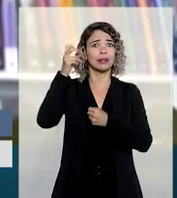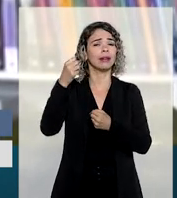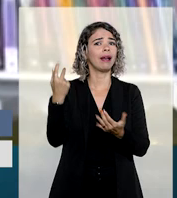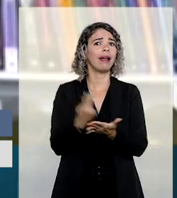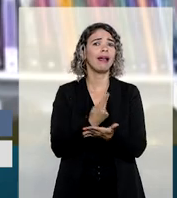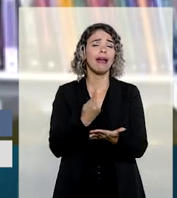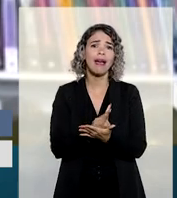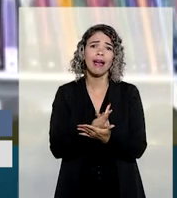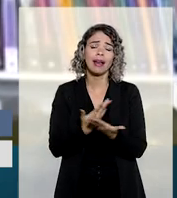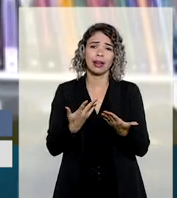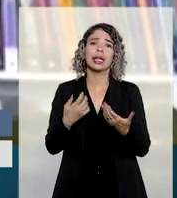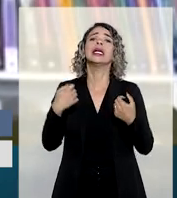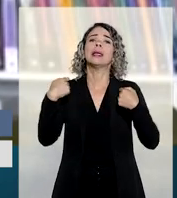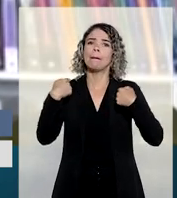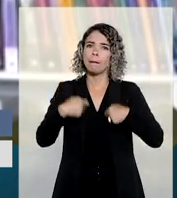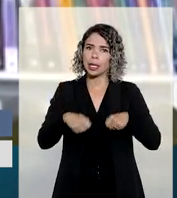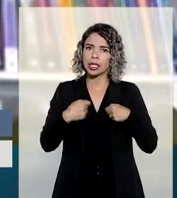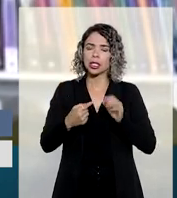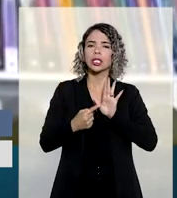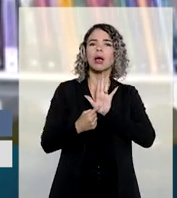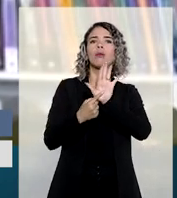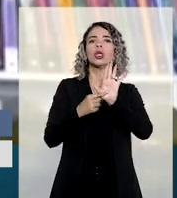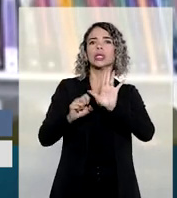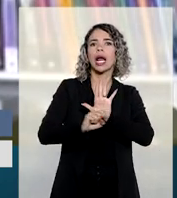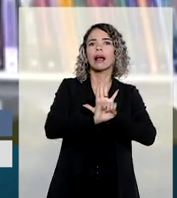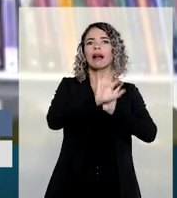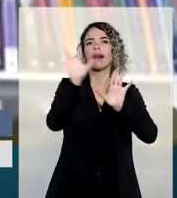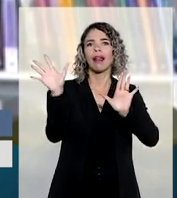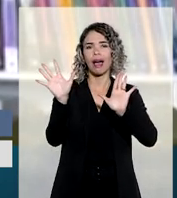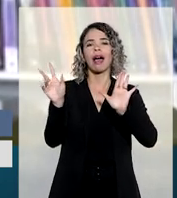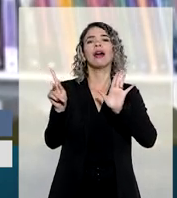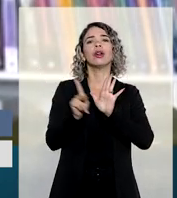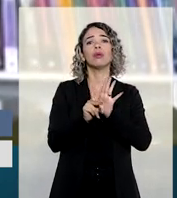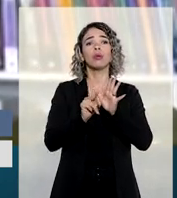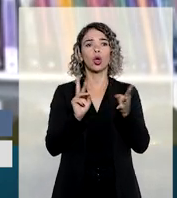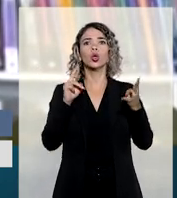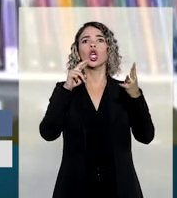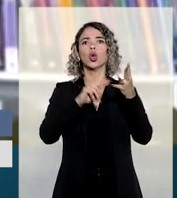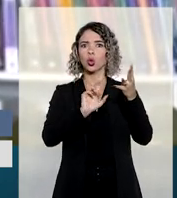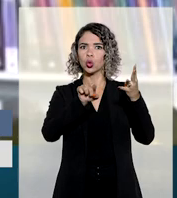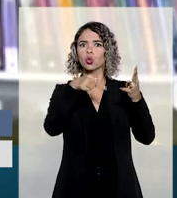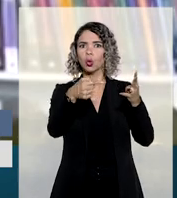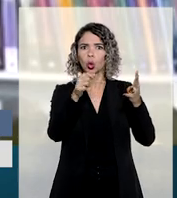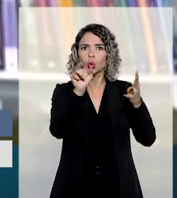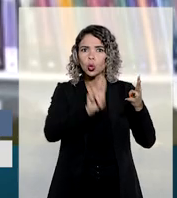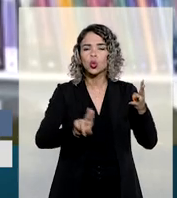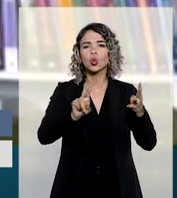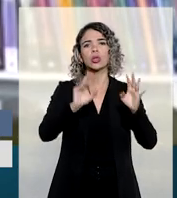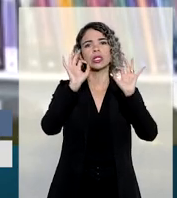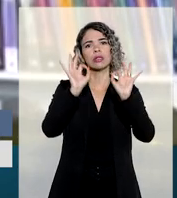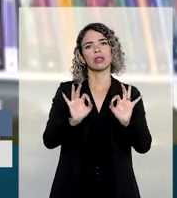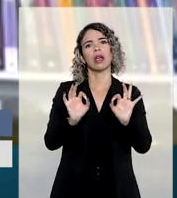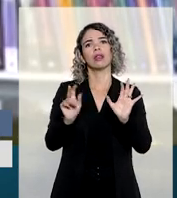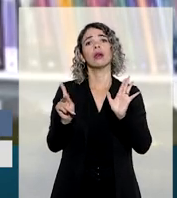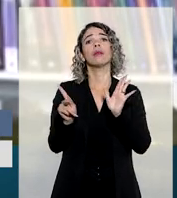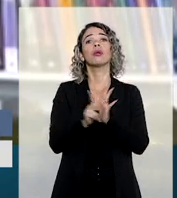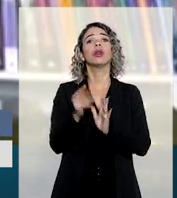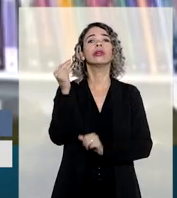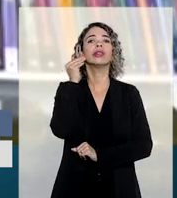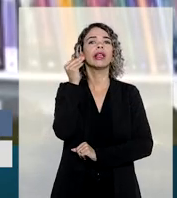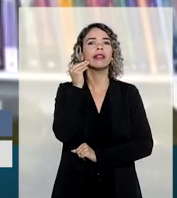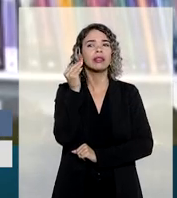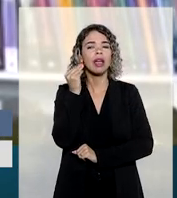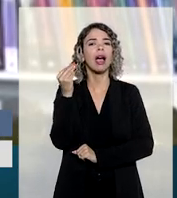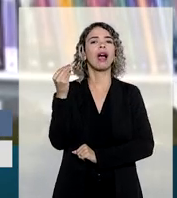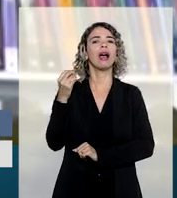de fundamentação, que pode e deve ser trazido no âmbito do próximo recurso interposto pela parte, justamente para